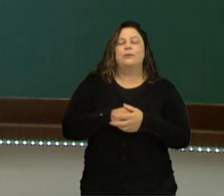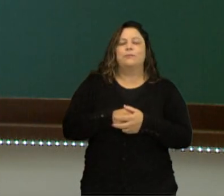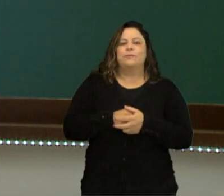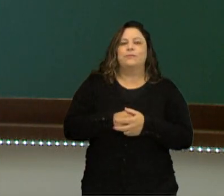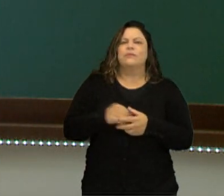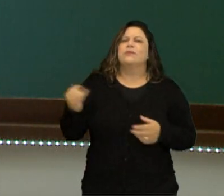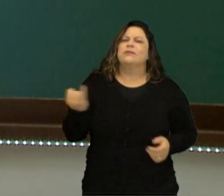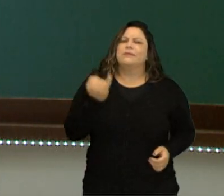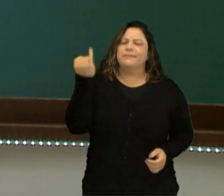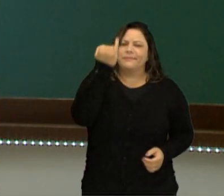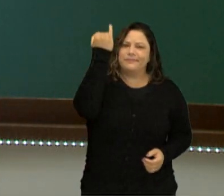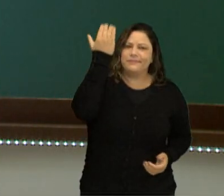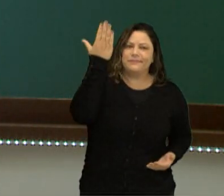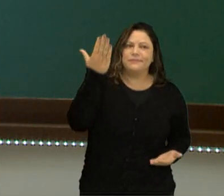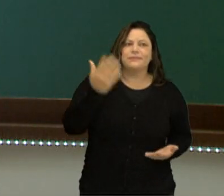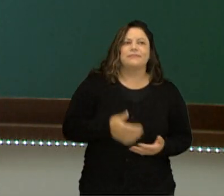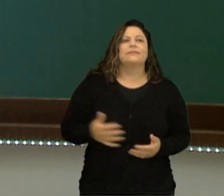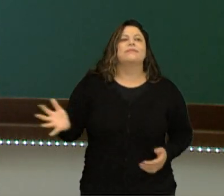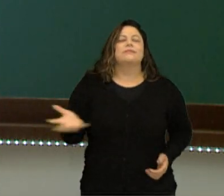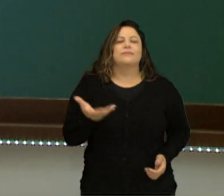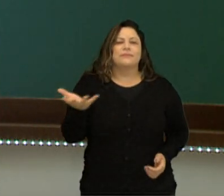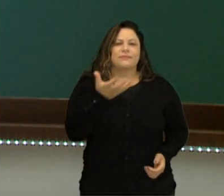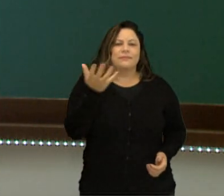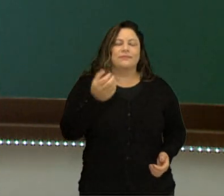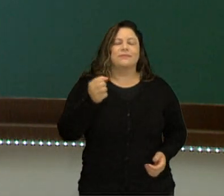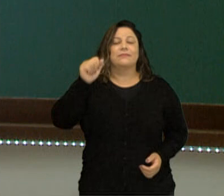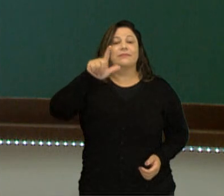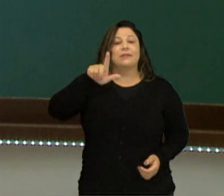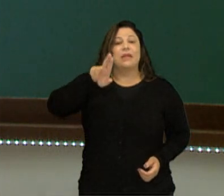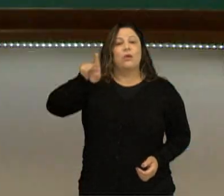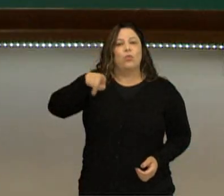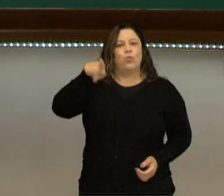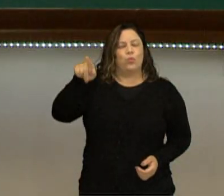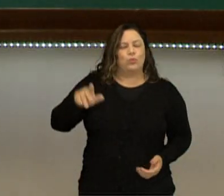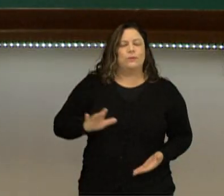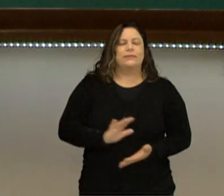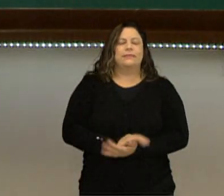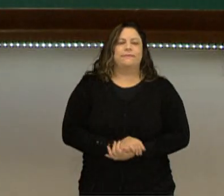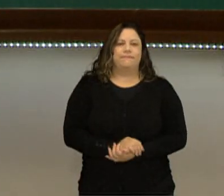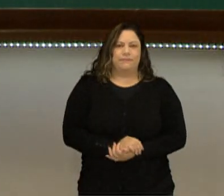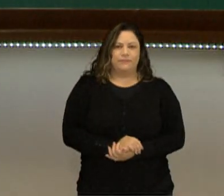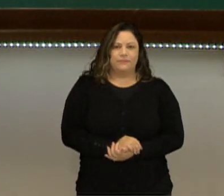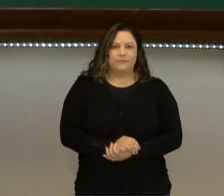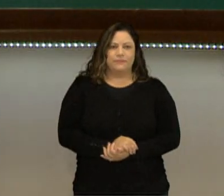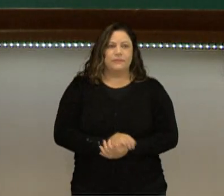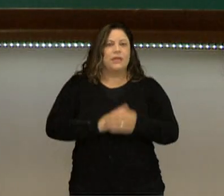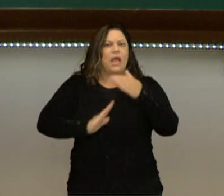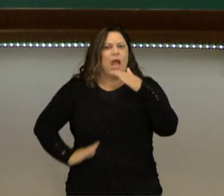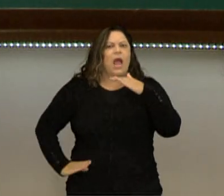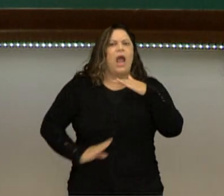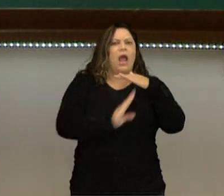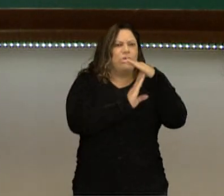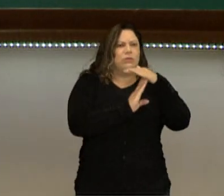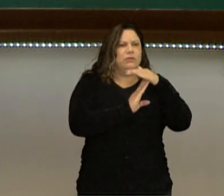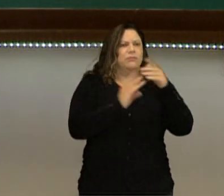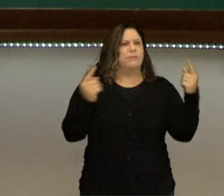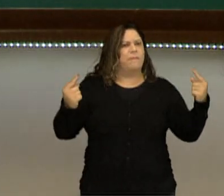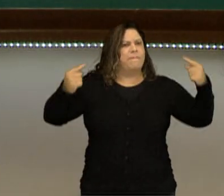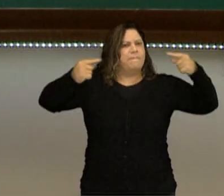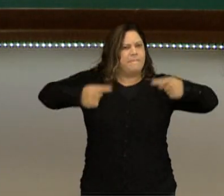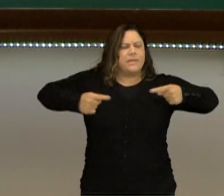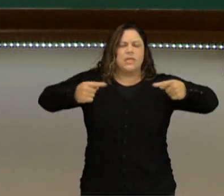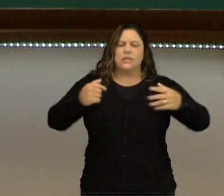é falar um pouquinho da velocidade da luz, tá? A velocidade da luz, ela é o limite da velocidade cósmica. Ela